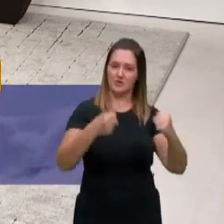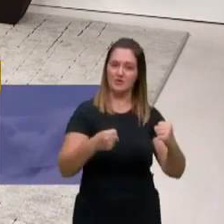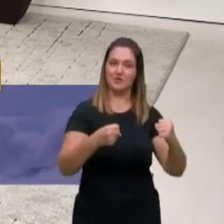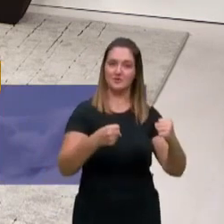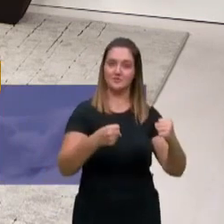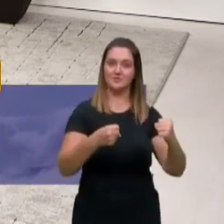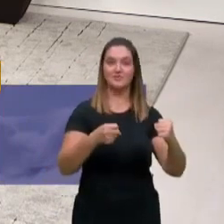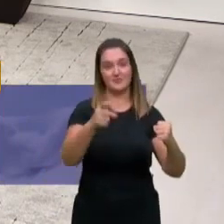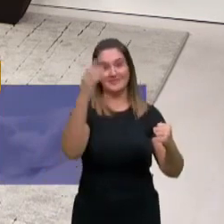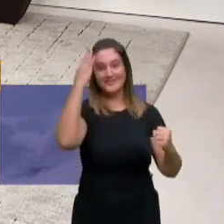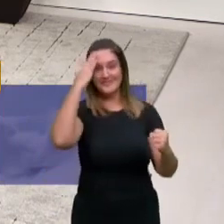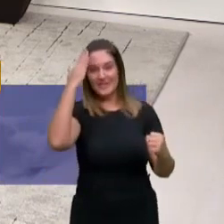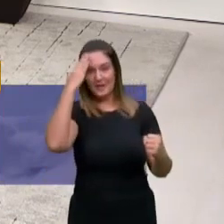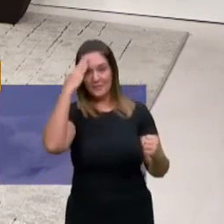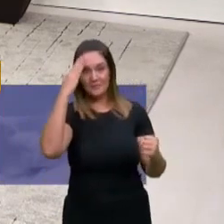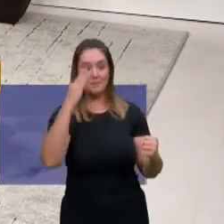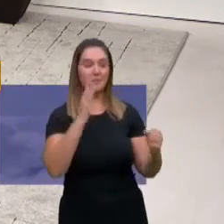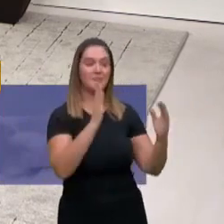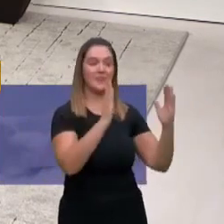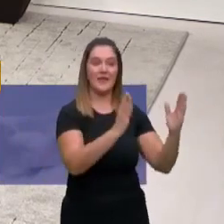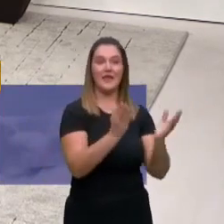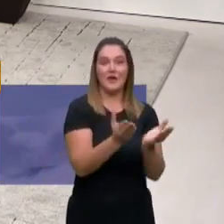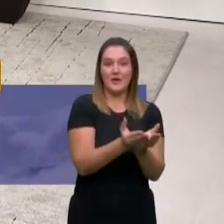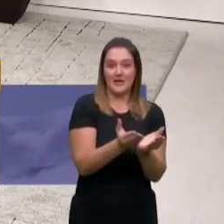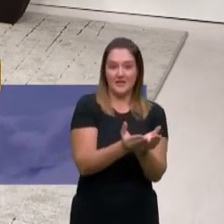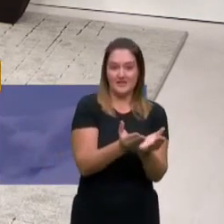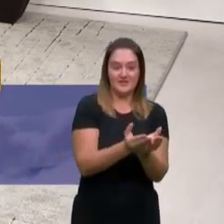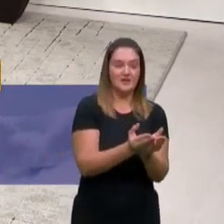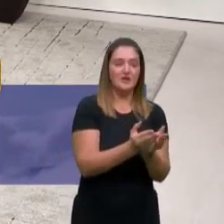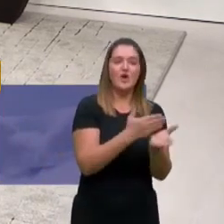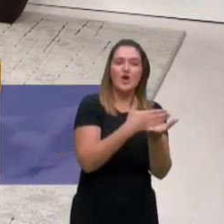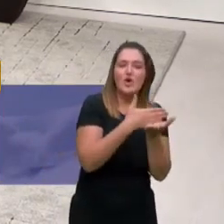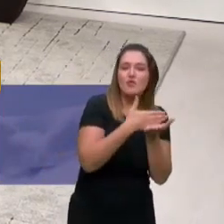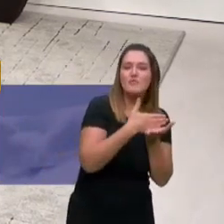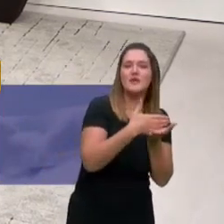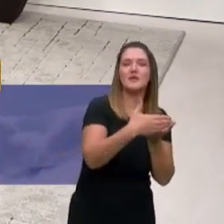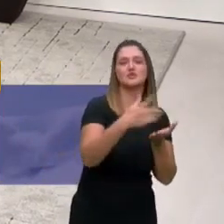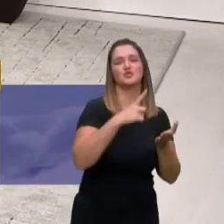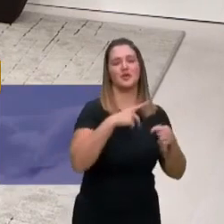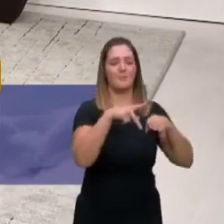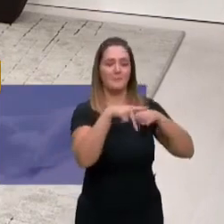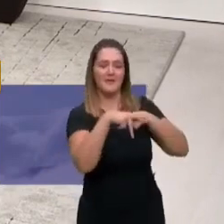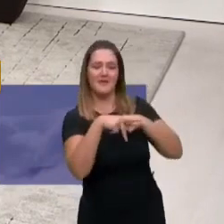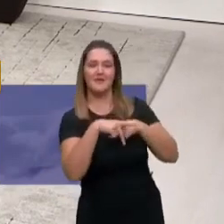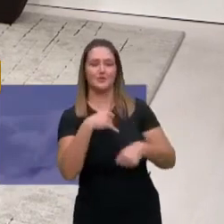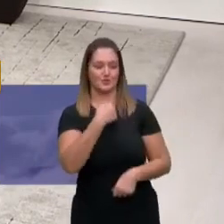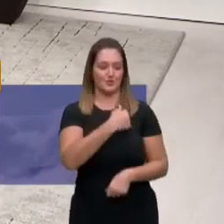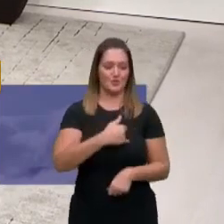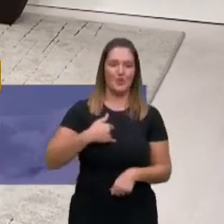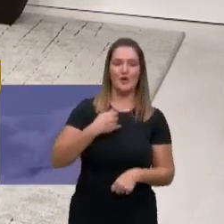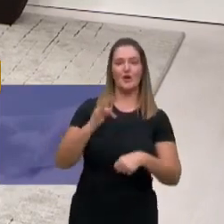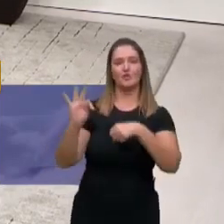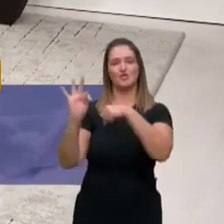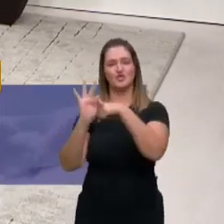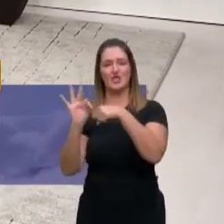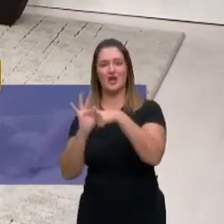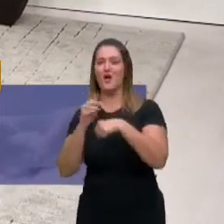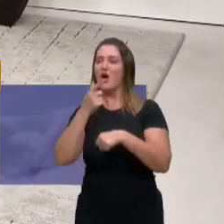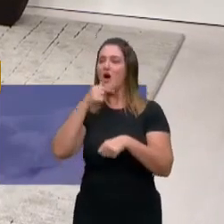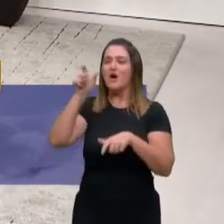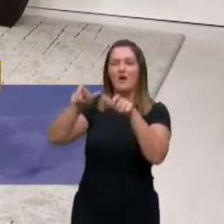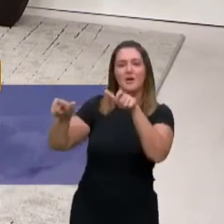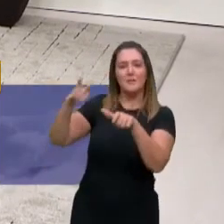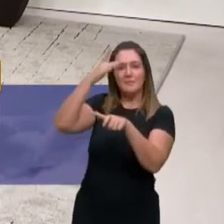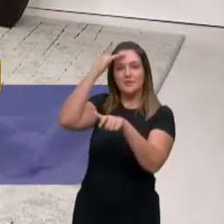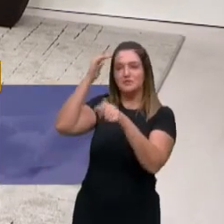poderosa. E só para você ter uma ideia, a igreja cristã no seu início era dirigida por Pedro, por João, por Tiago, por esses